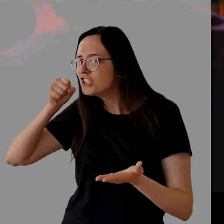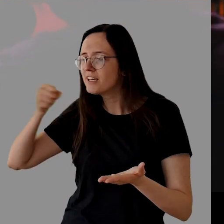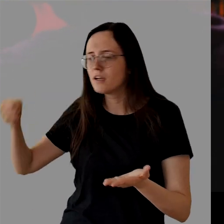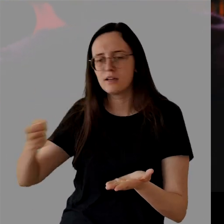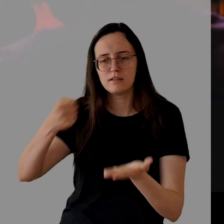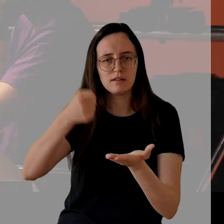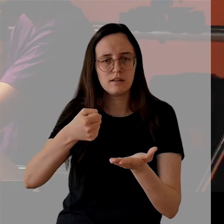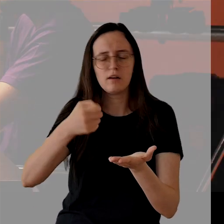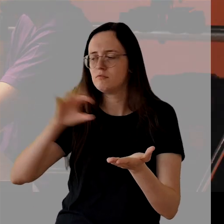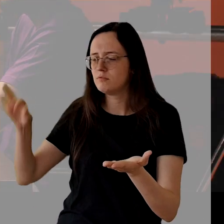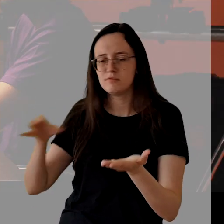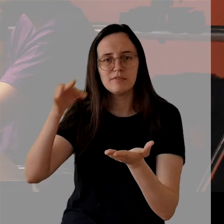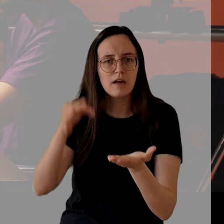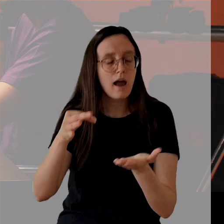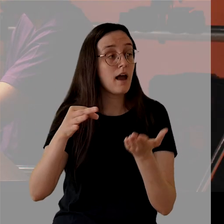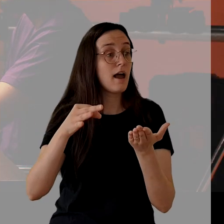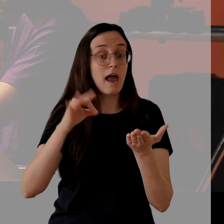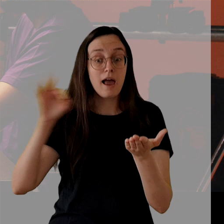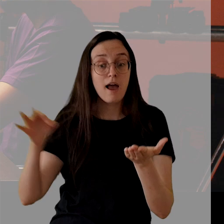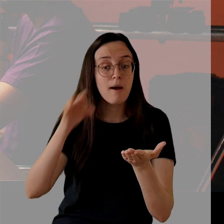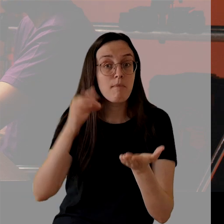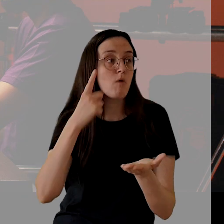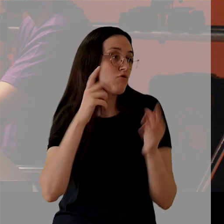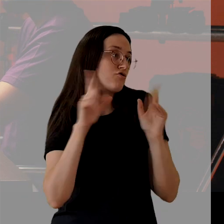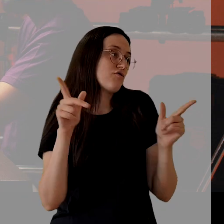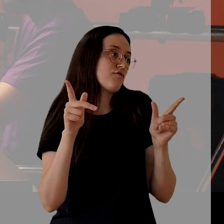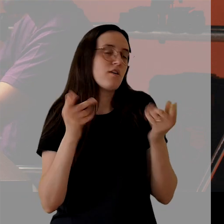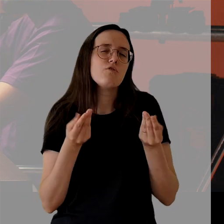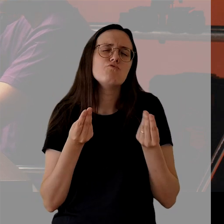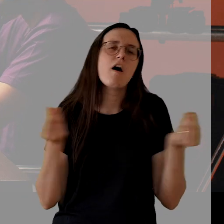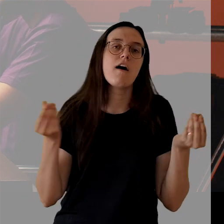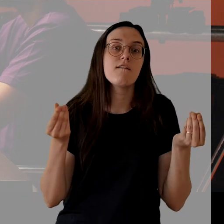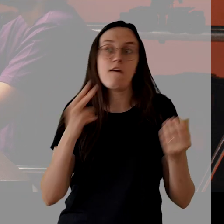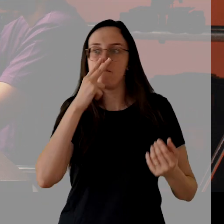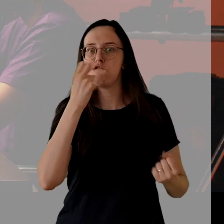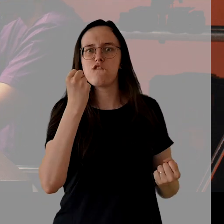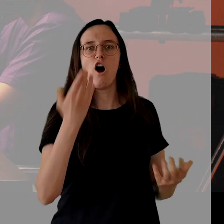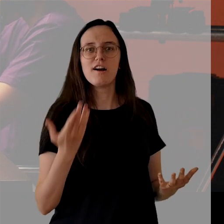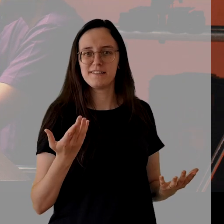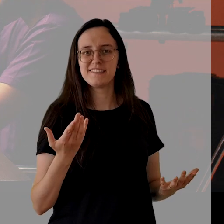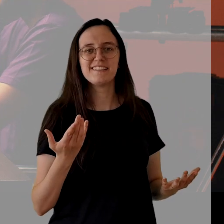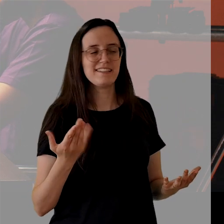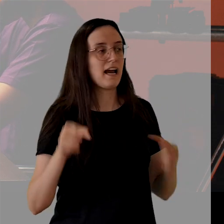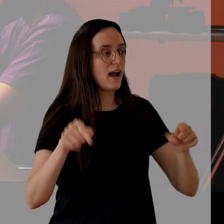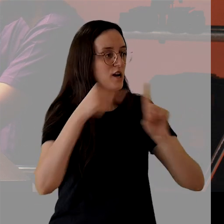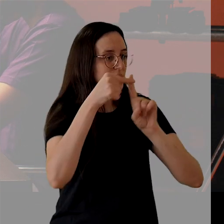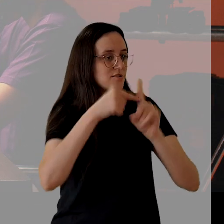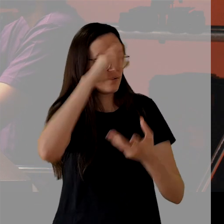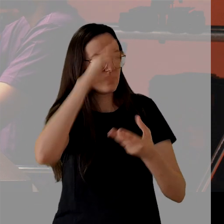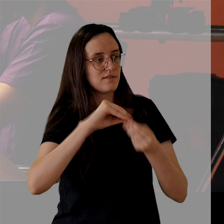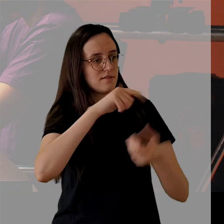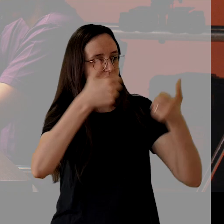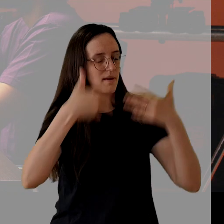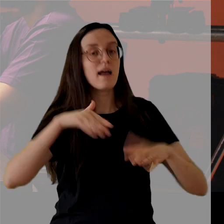cada gesto, da forma que ele coloca, o som é diferente. Ou é mais suave, ou é mais forte. né? Esse tipo de interpretação que você diz.